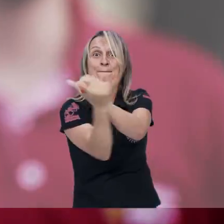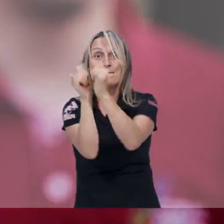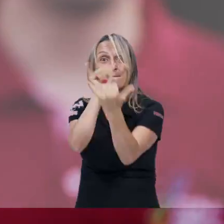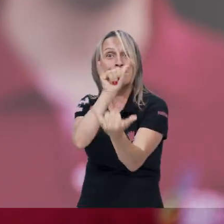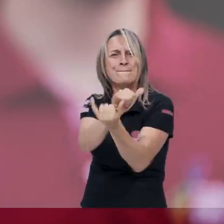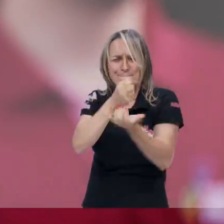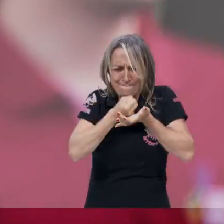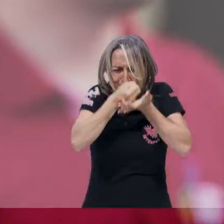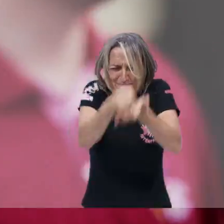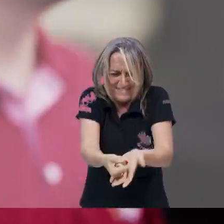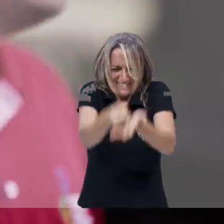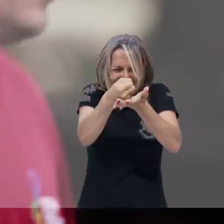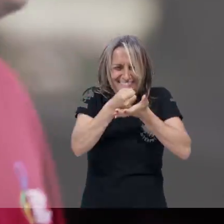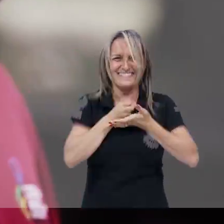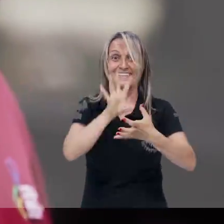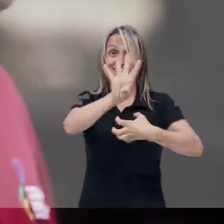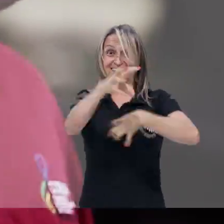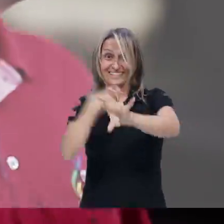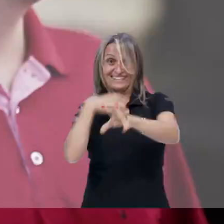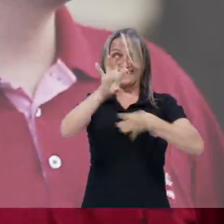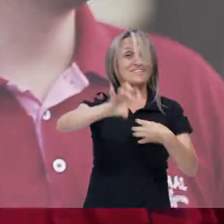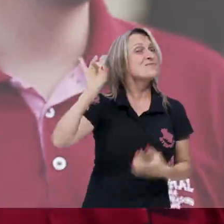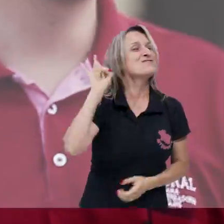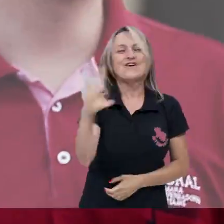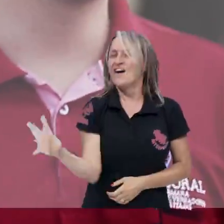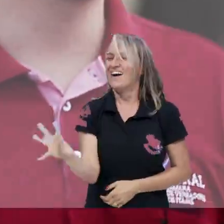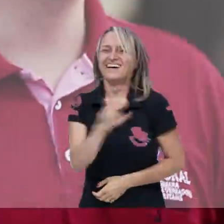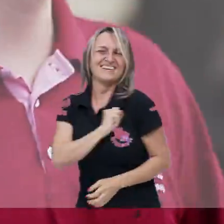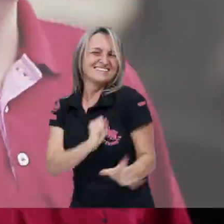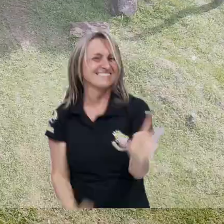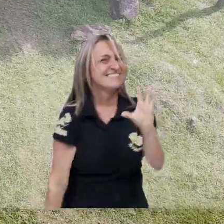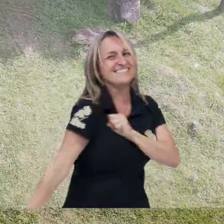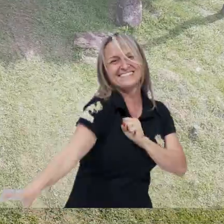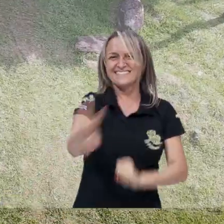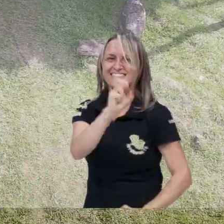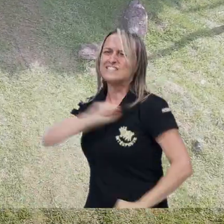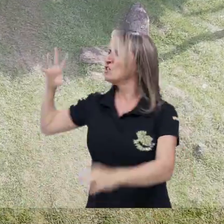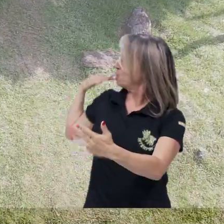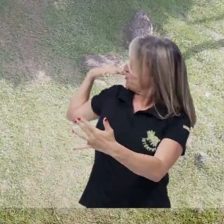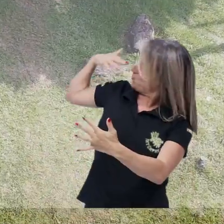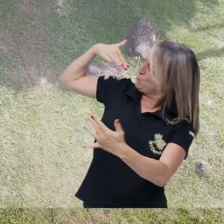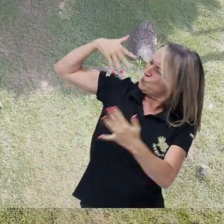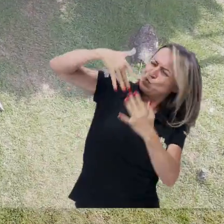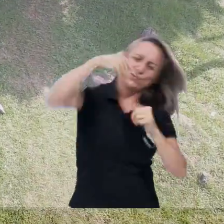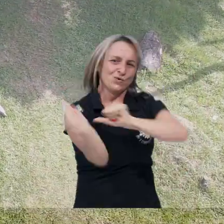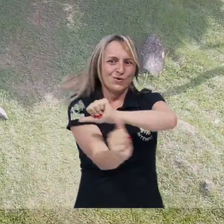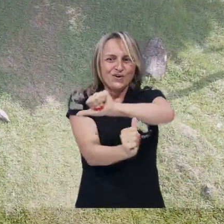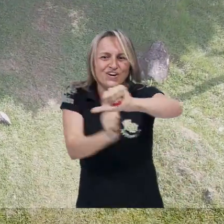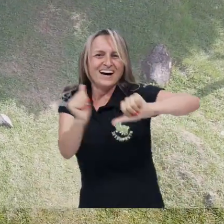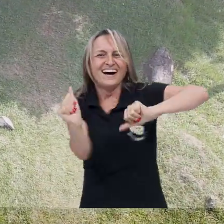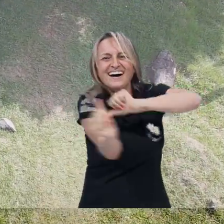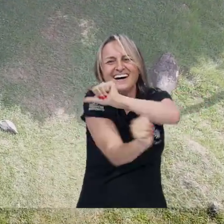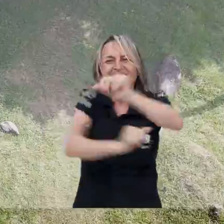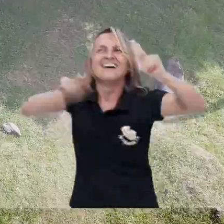dividir o pão Só o amor Muda o que já se fez